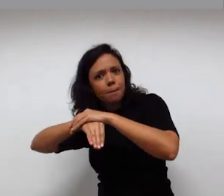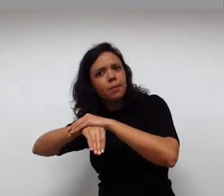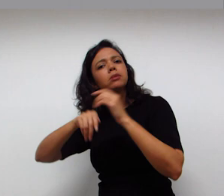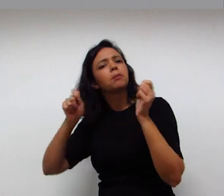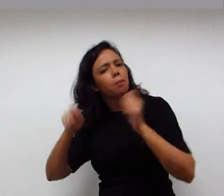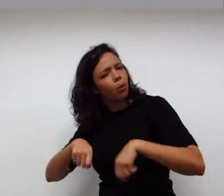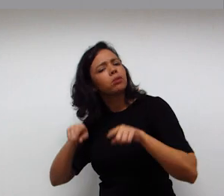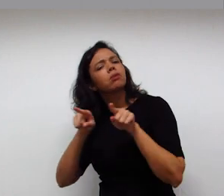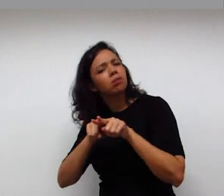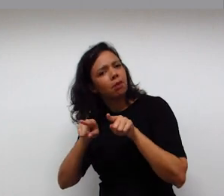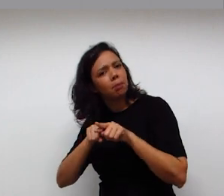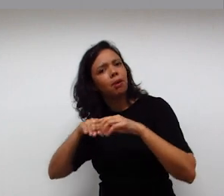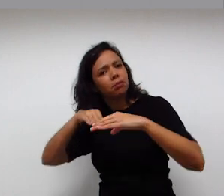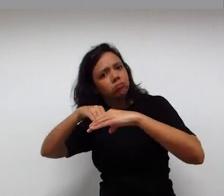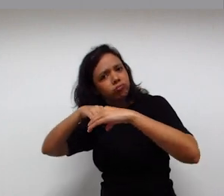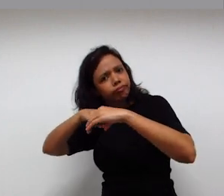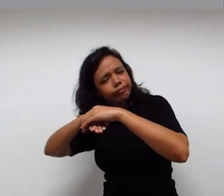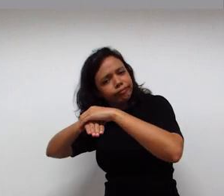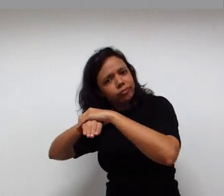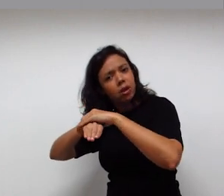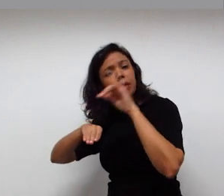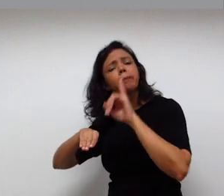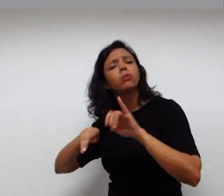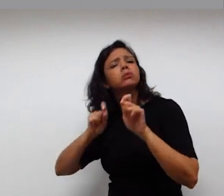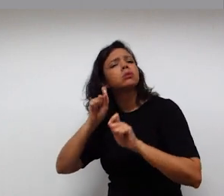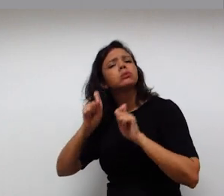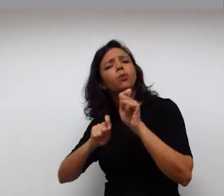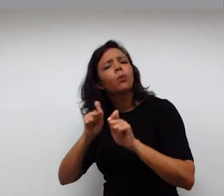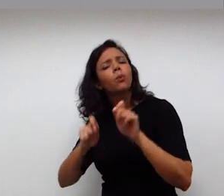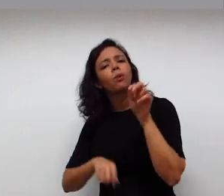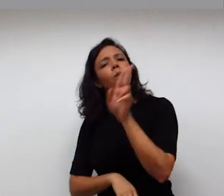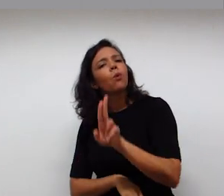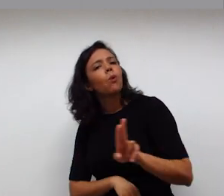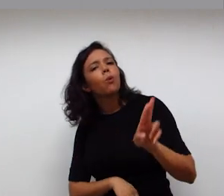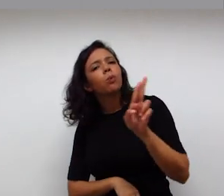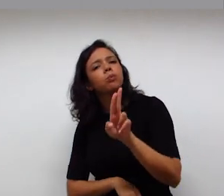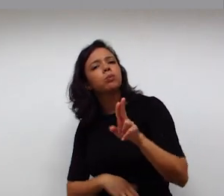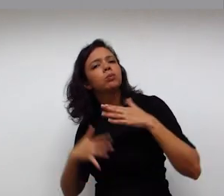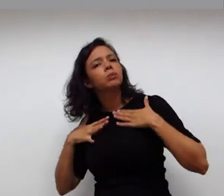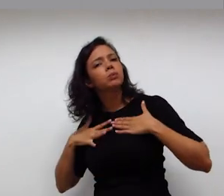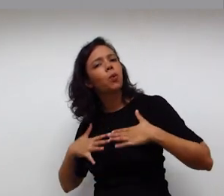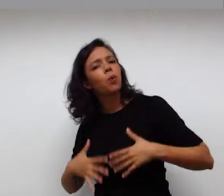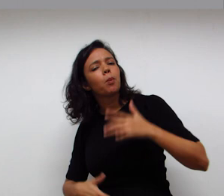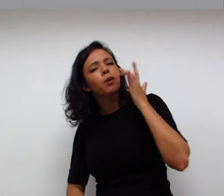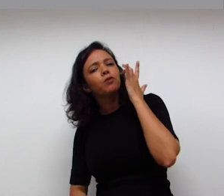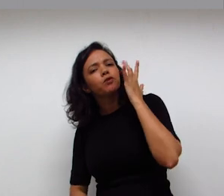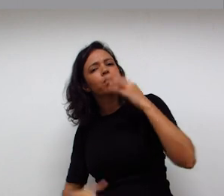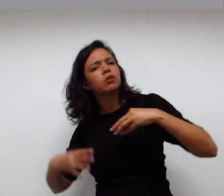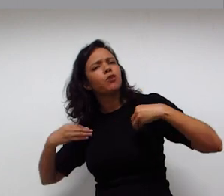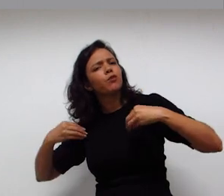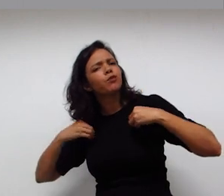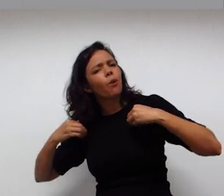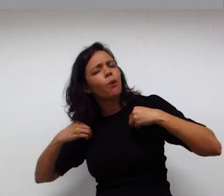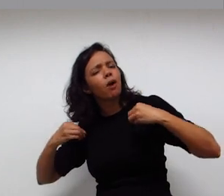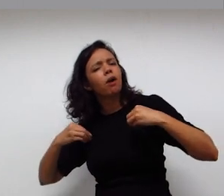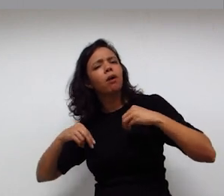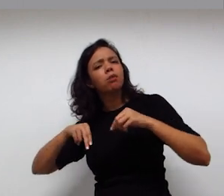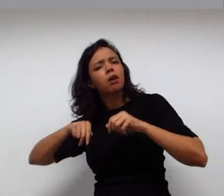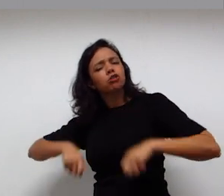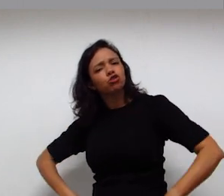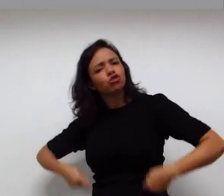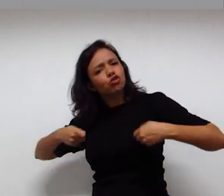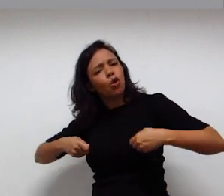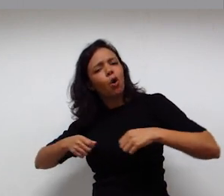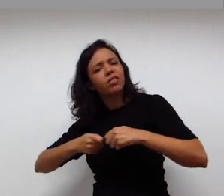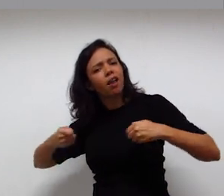feito. E aí é importante o quê? Utilizar roupas que facilitem, roupas mais folgadas, shorts que tenham